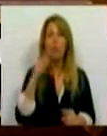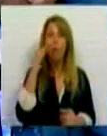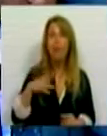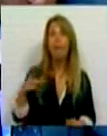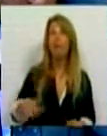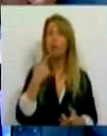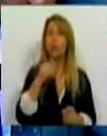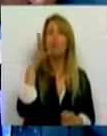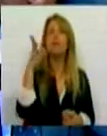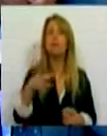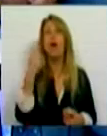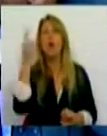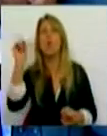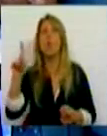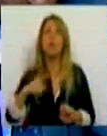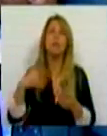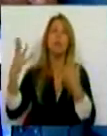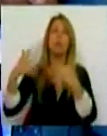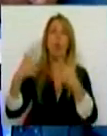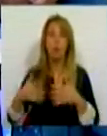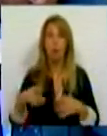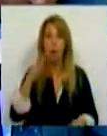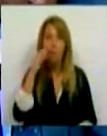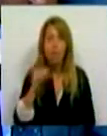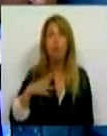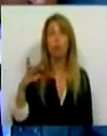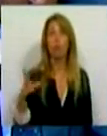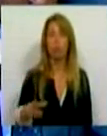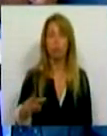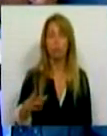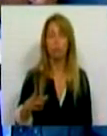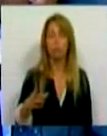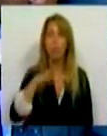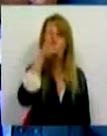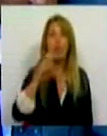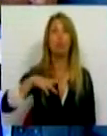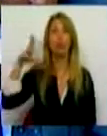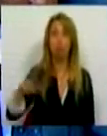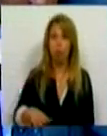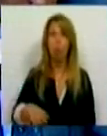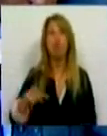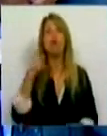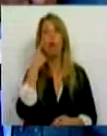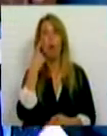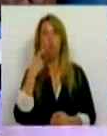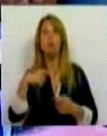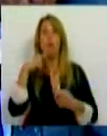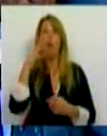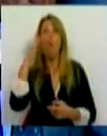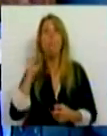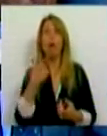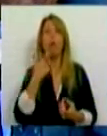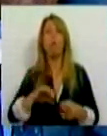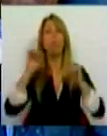contas. É o Governo português que geria o banco que não podia ignorar as contas e o estado em que o banco se encontrava.